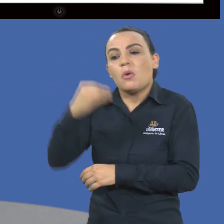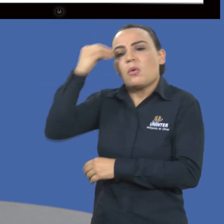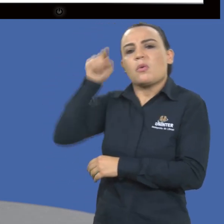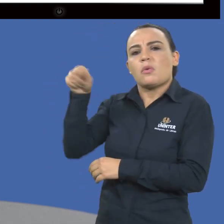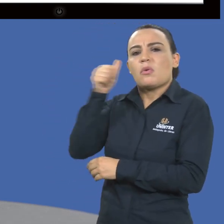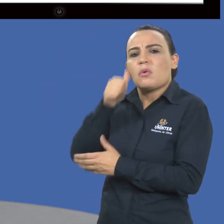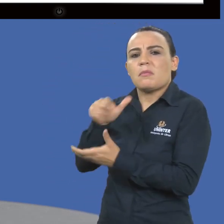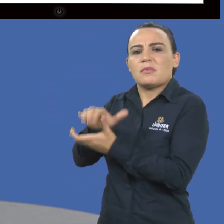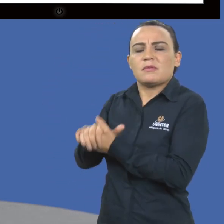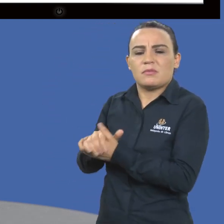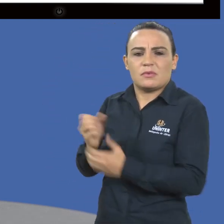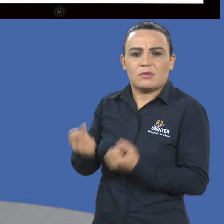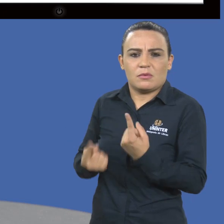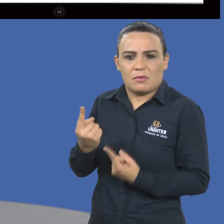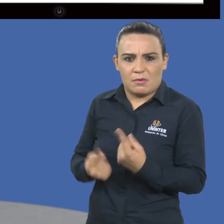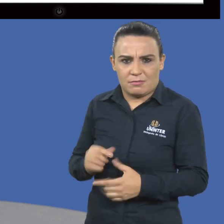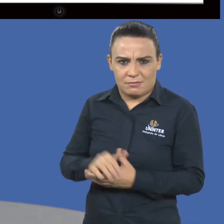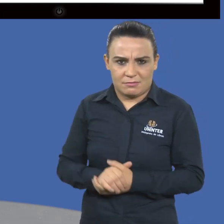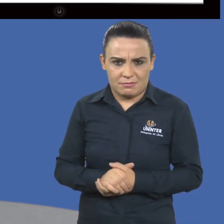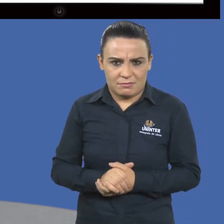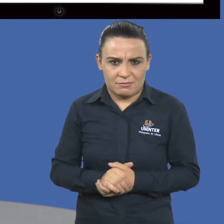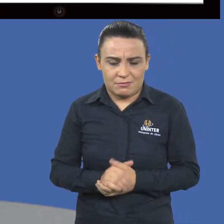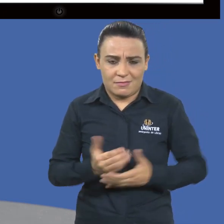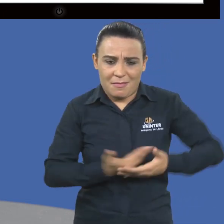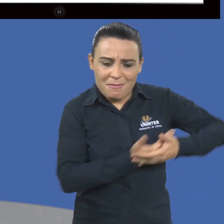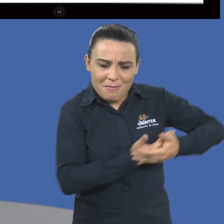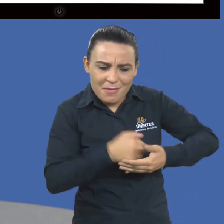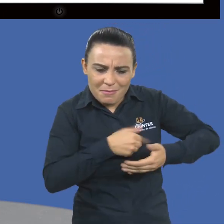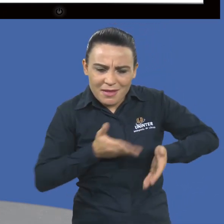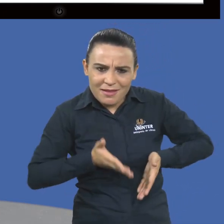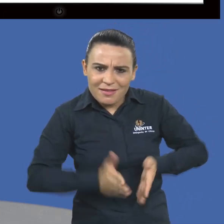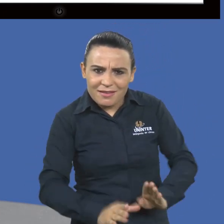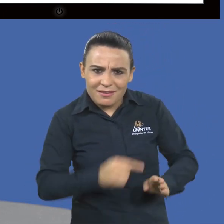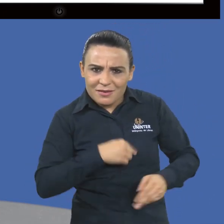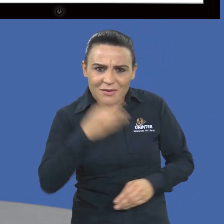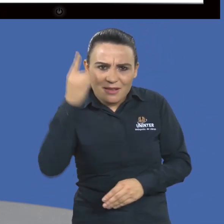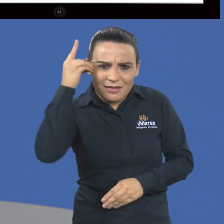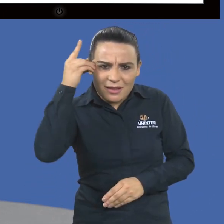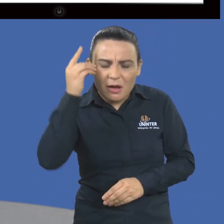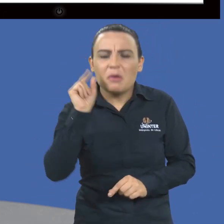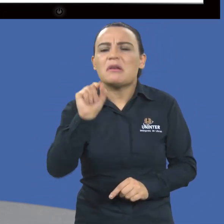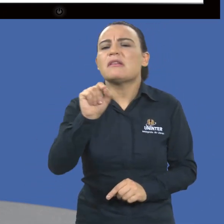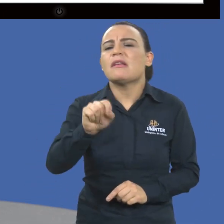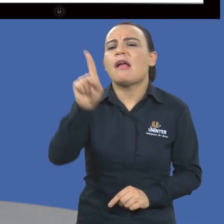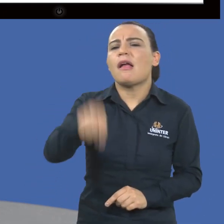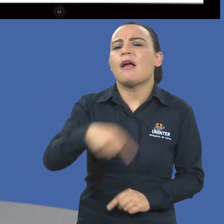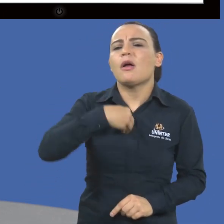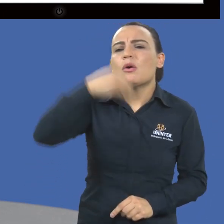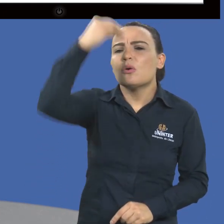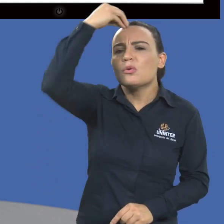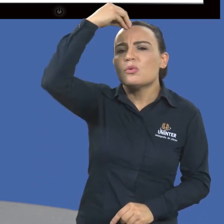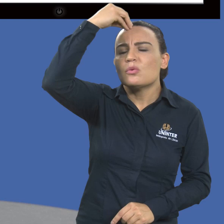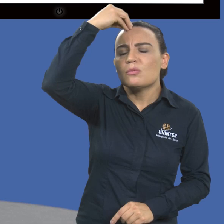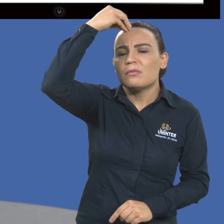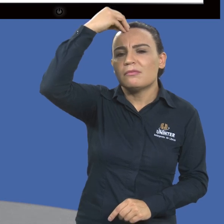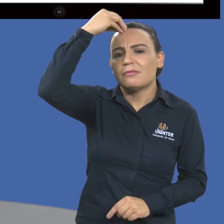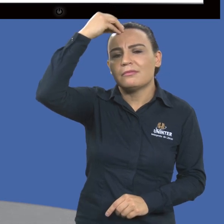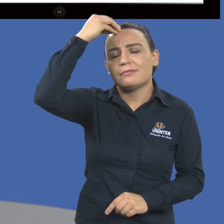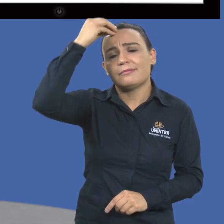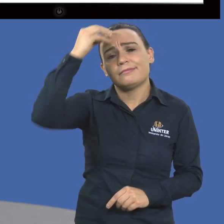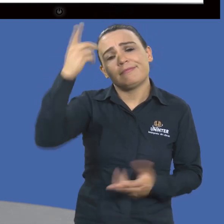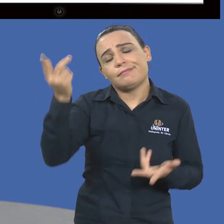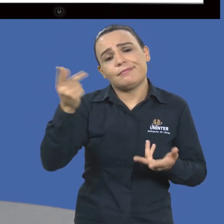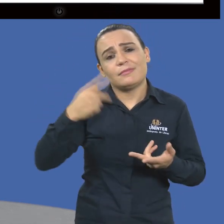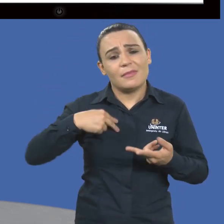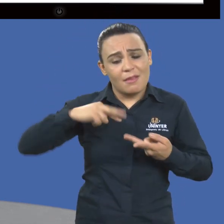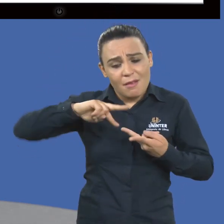ter nascido assim, com a síndrome de Down. E nós temos que deixar bem claro que isso faz